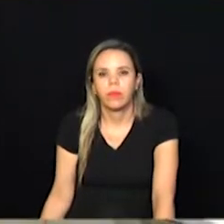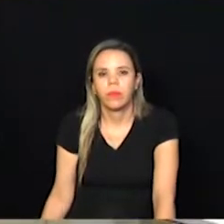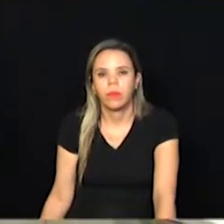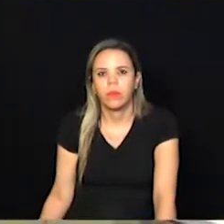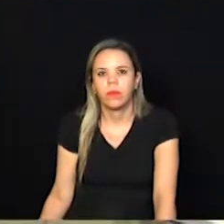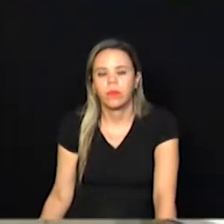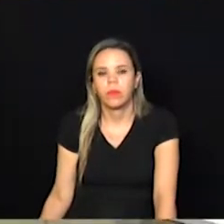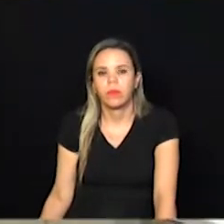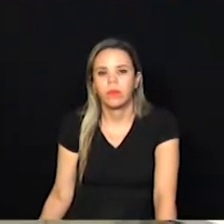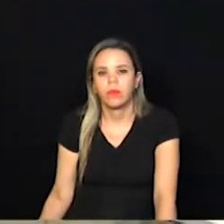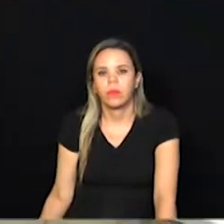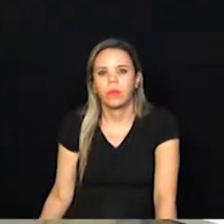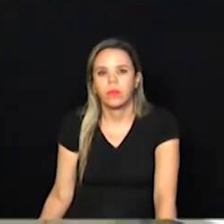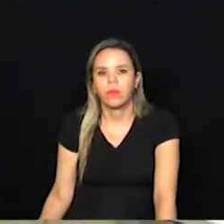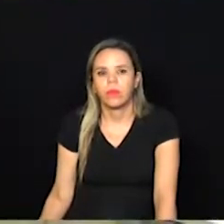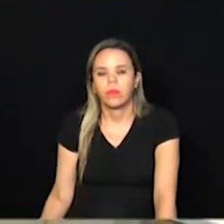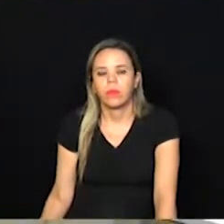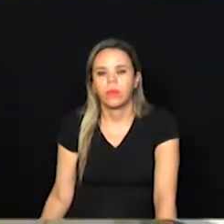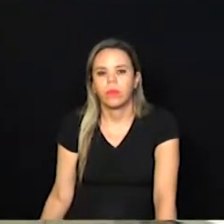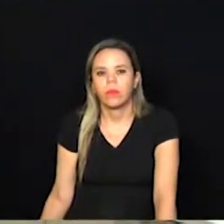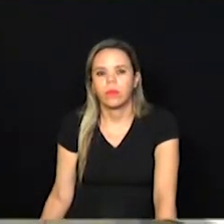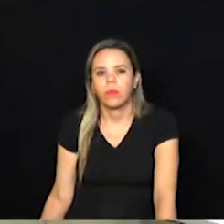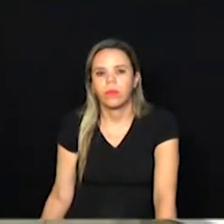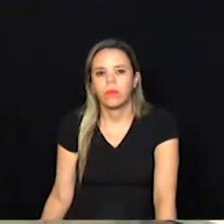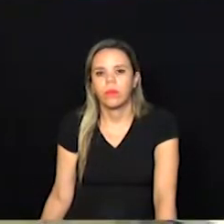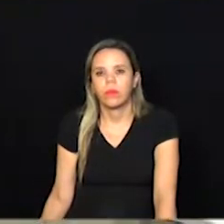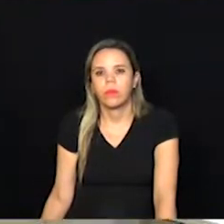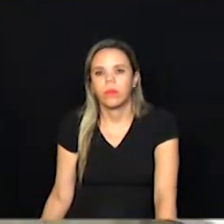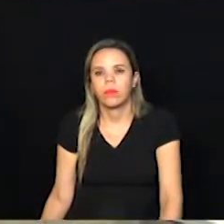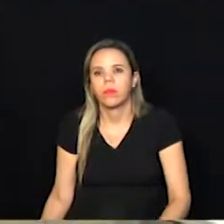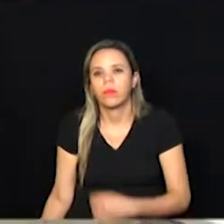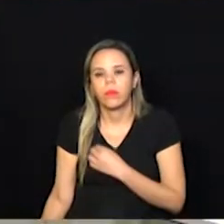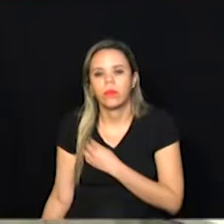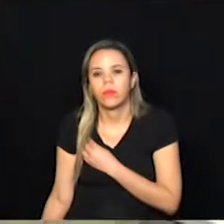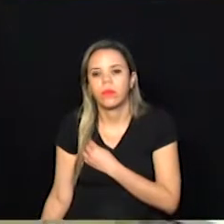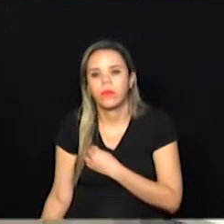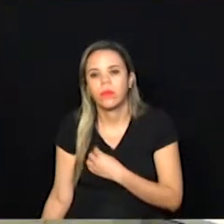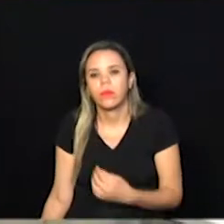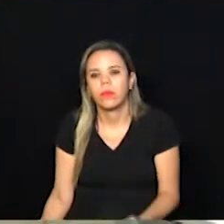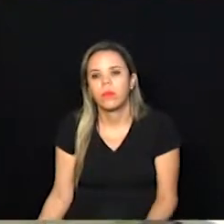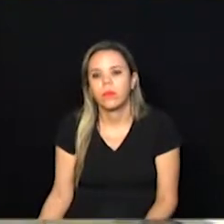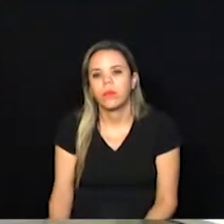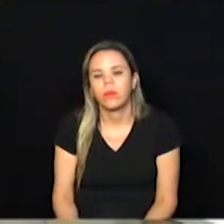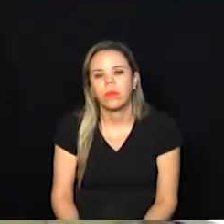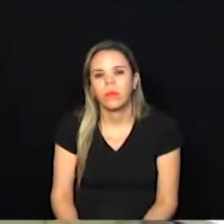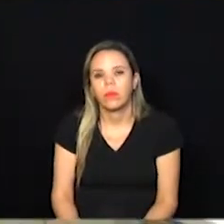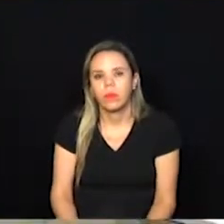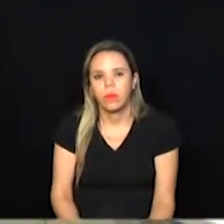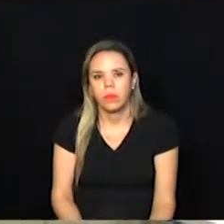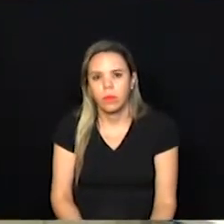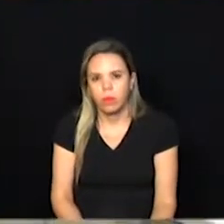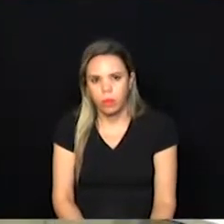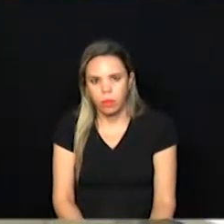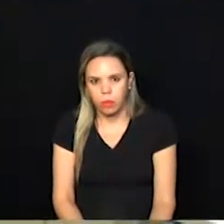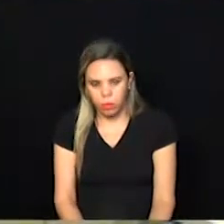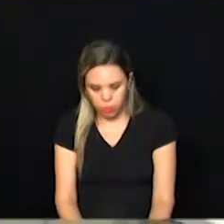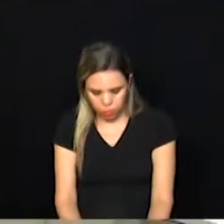em si falar com o pai. Porque a gente não sabe, a criança...